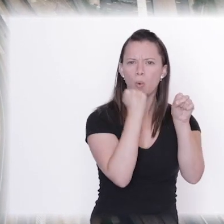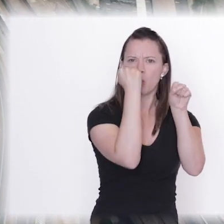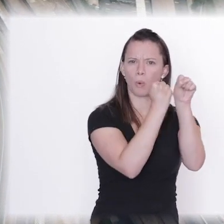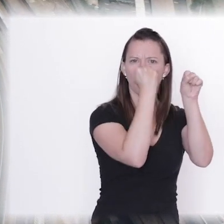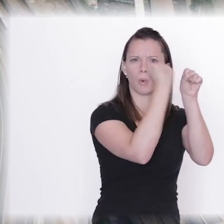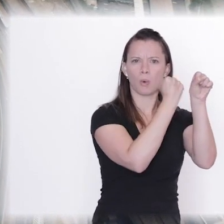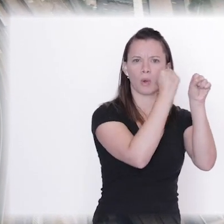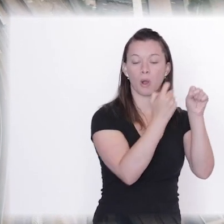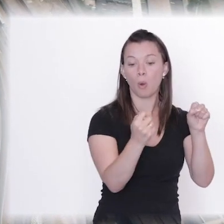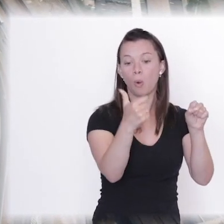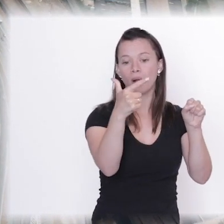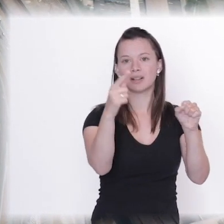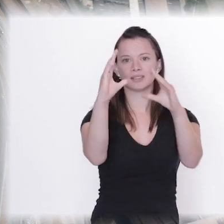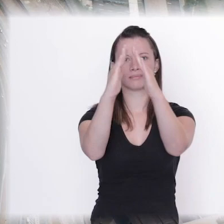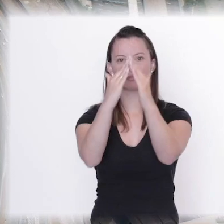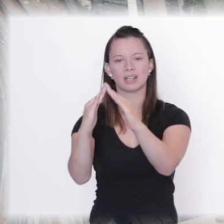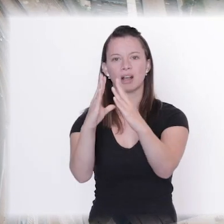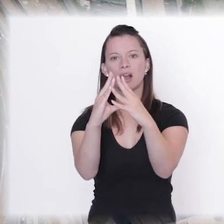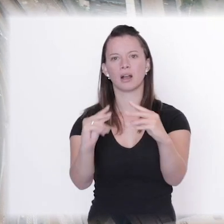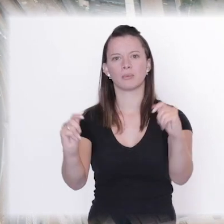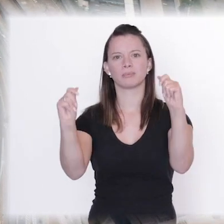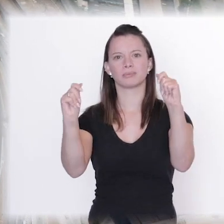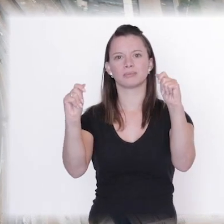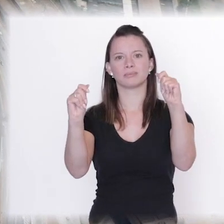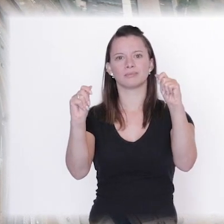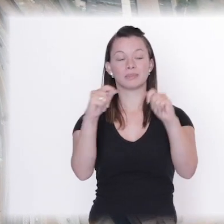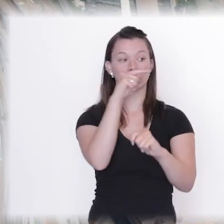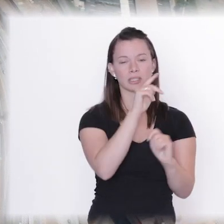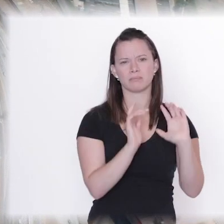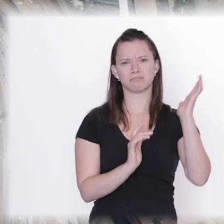uma fortuna para o Estado, né? Venderam um produto